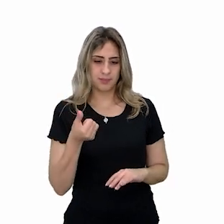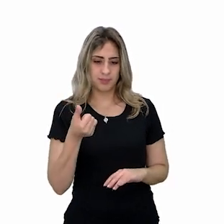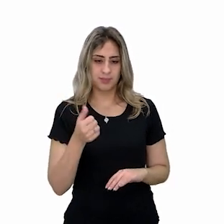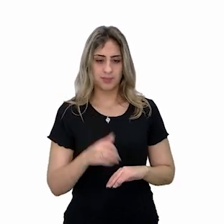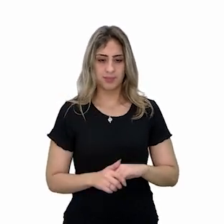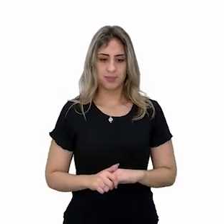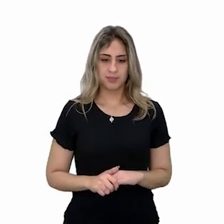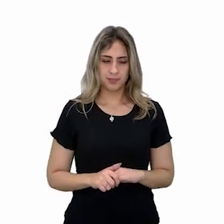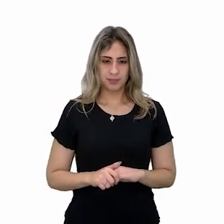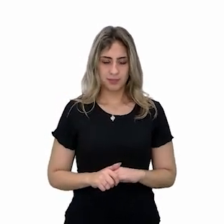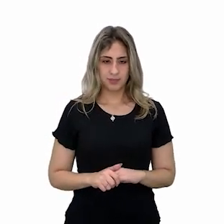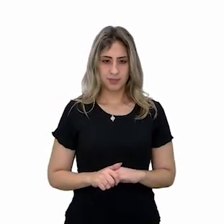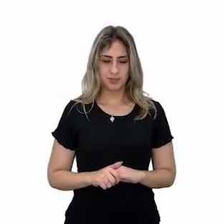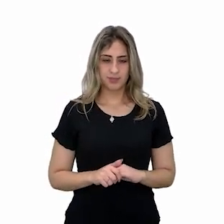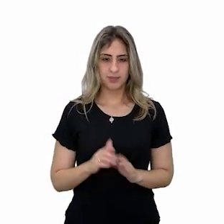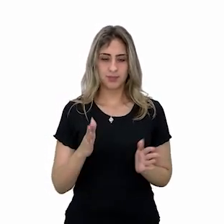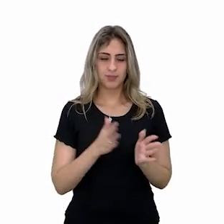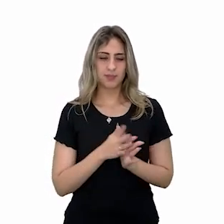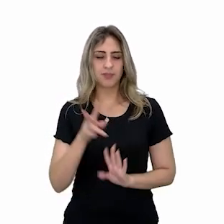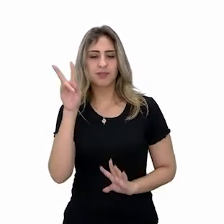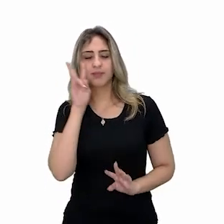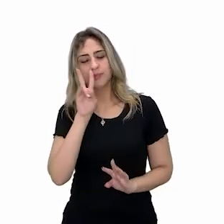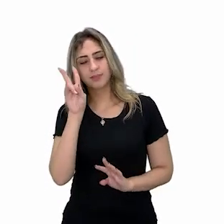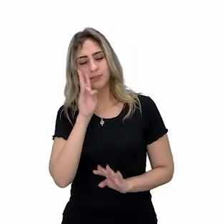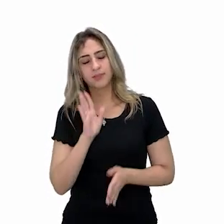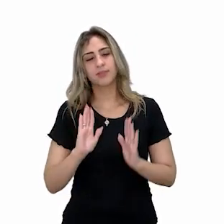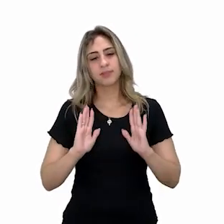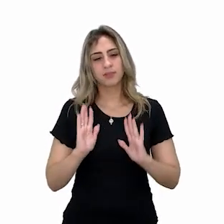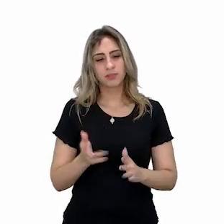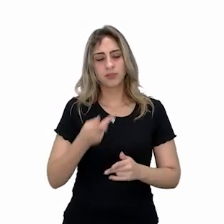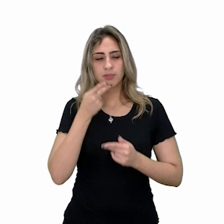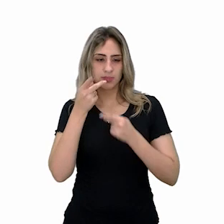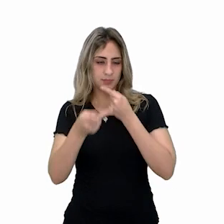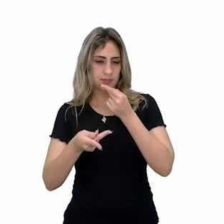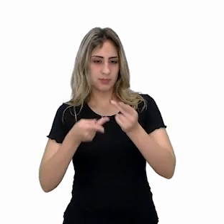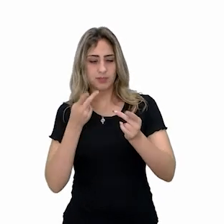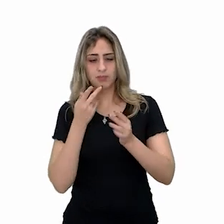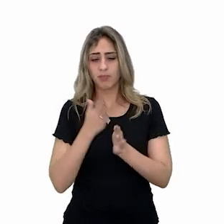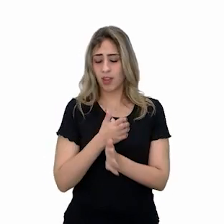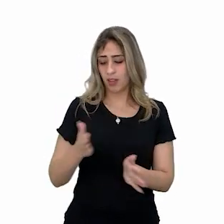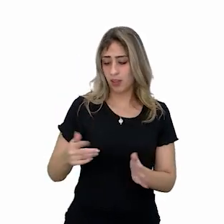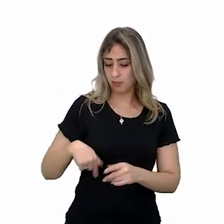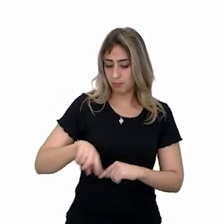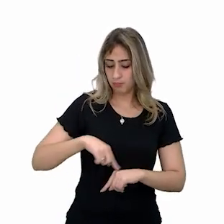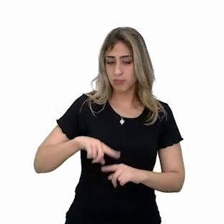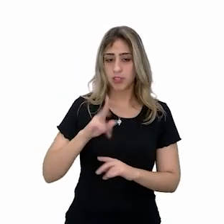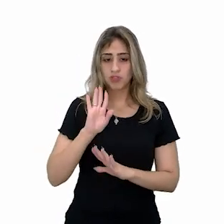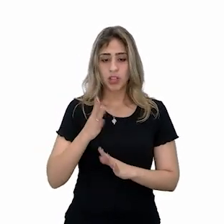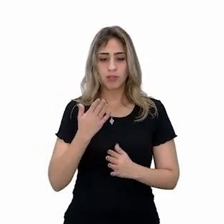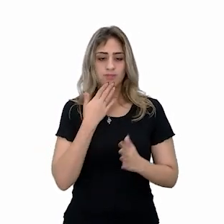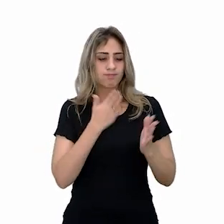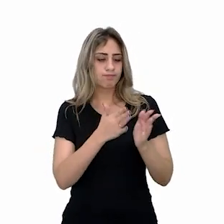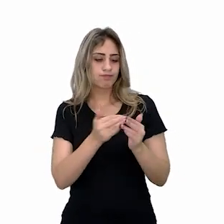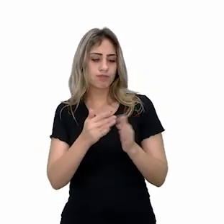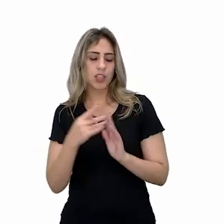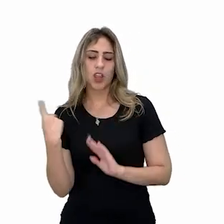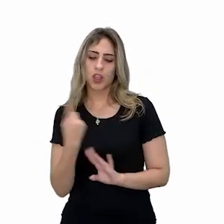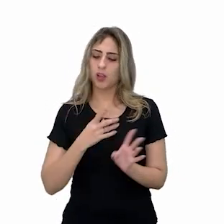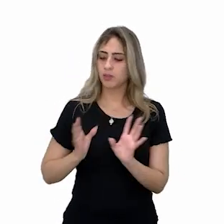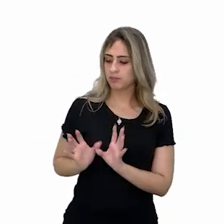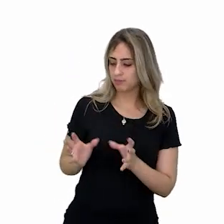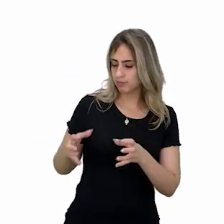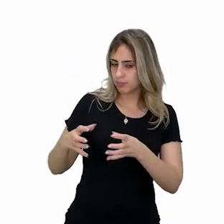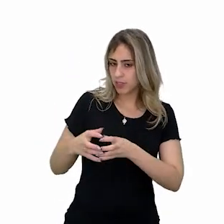SA6. Vocês se lembram que a gente já comentou aqui que foi um pedido da nossa